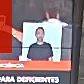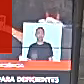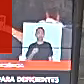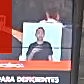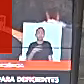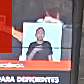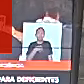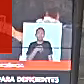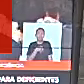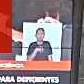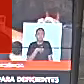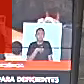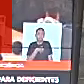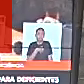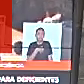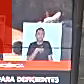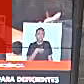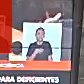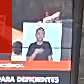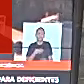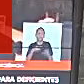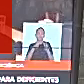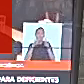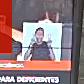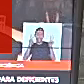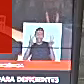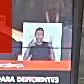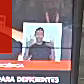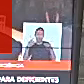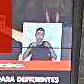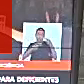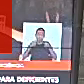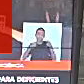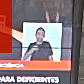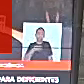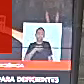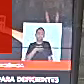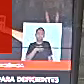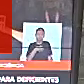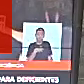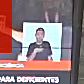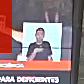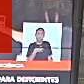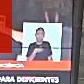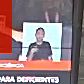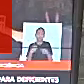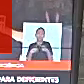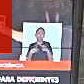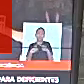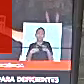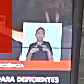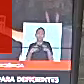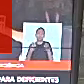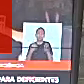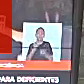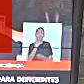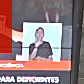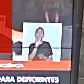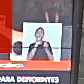sensibilizado com a pauta dessa discussão, que nós estamos falando apenas de uma emissão de